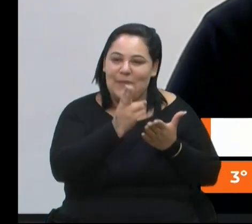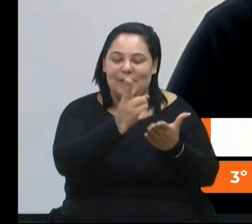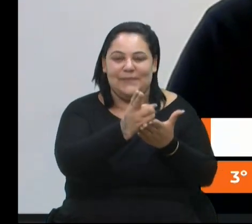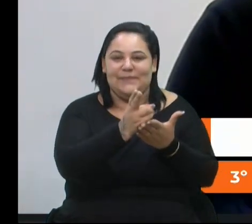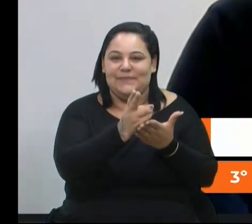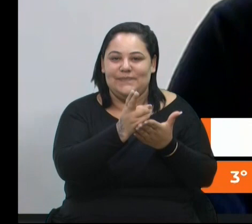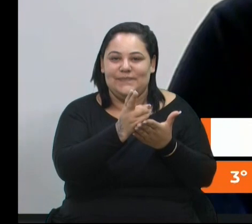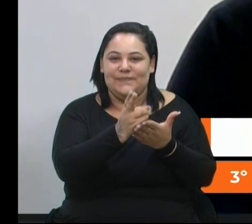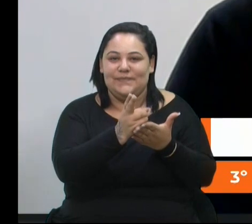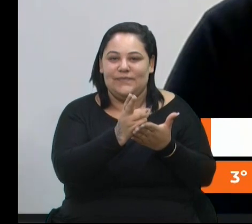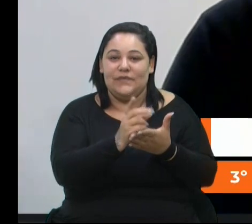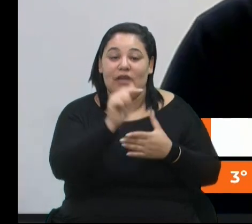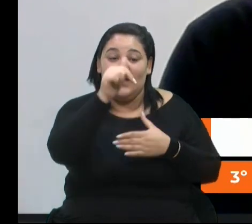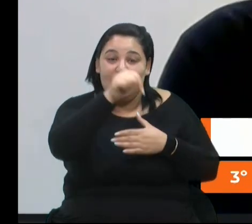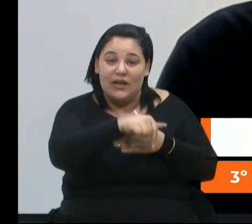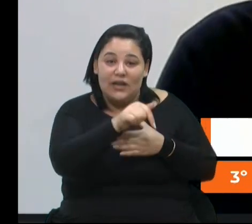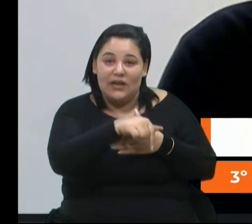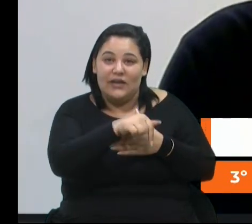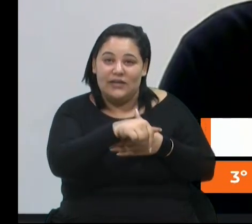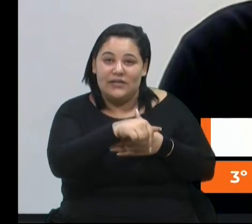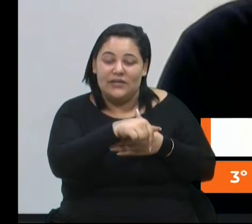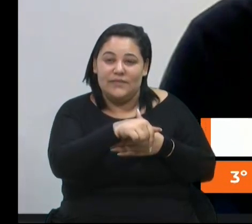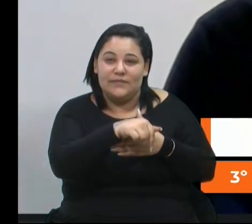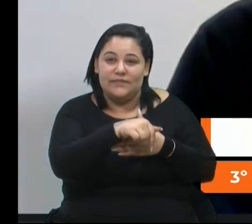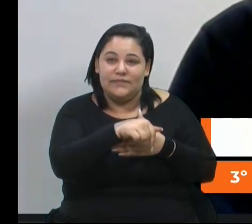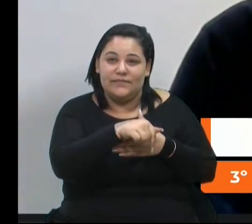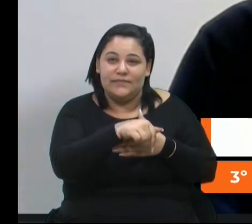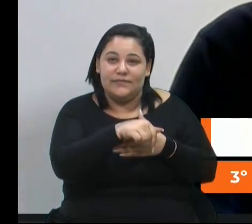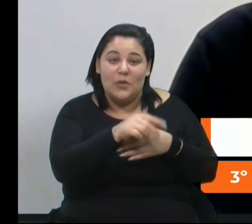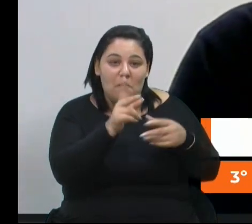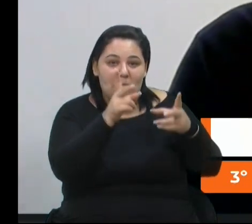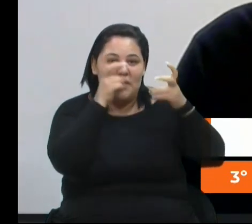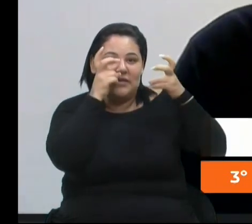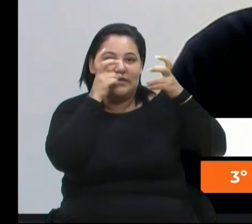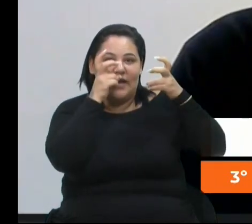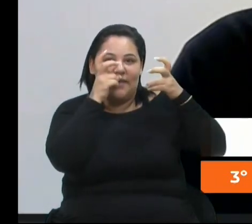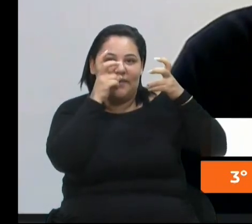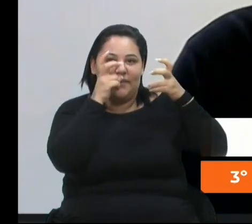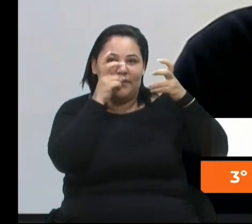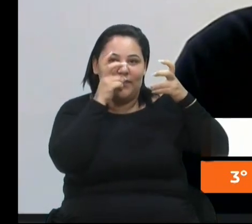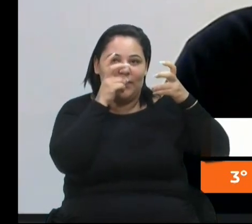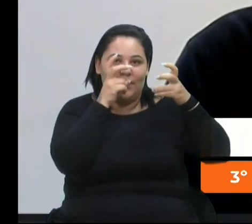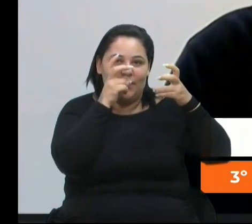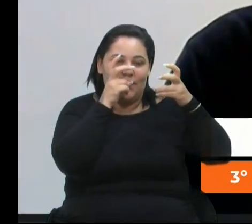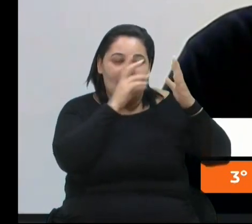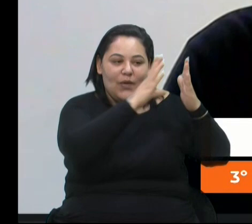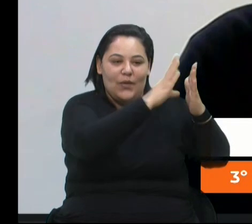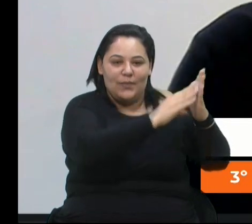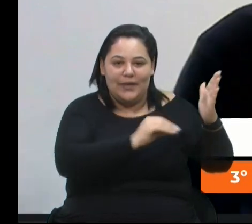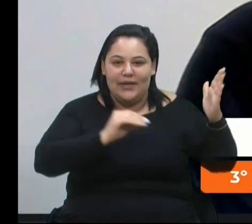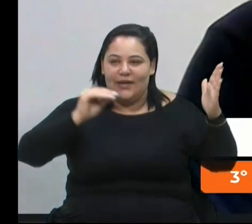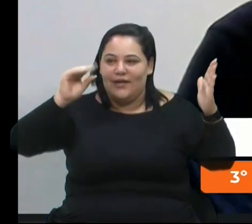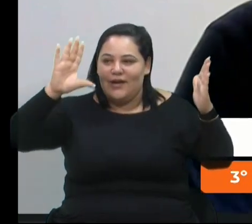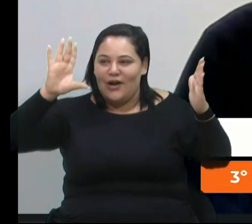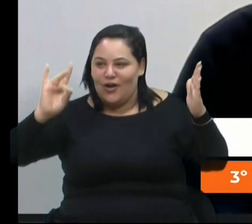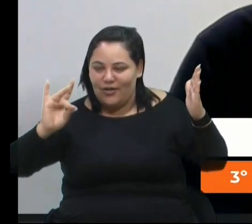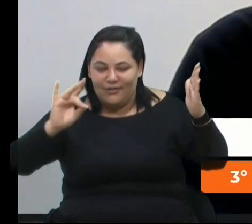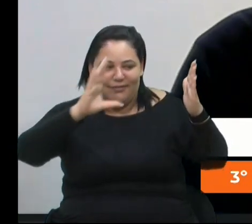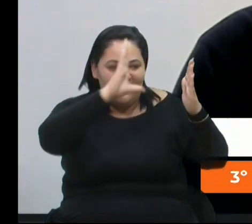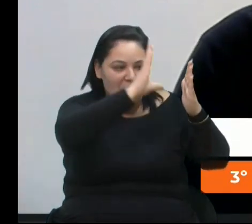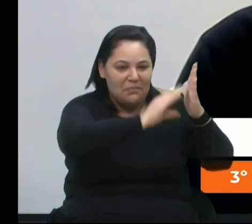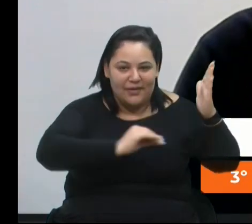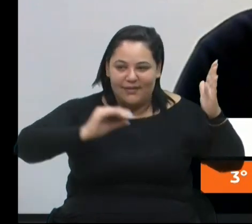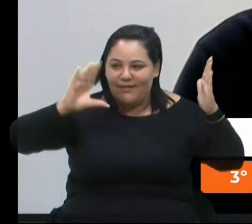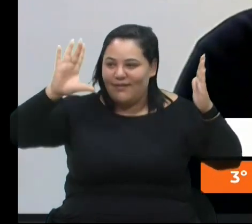constantemente. Aquele PI que você vê que é Ctrl+C, Ctrl+V, de maneira tão